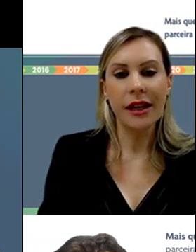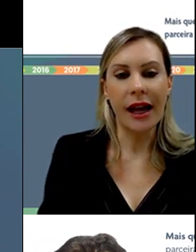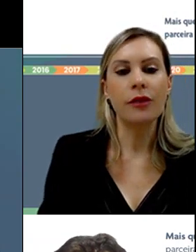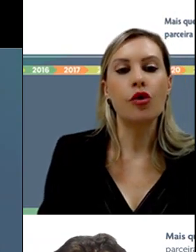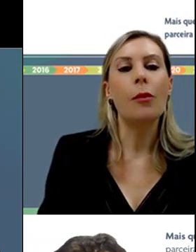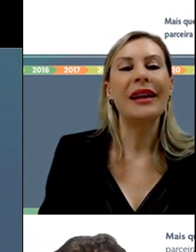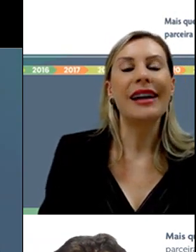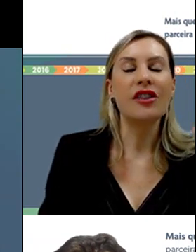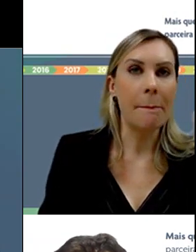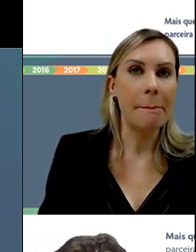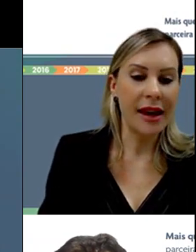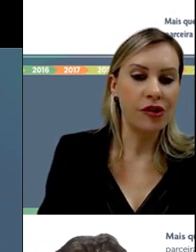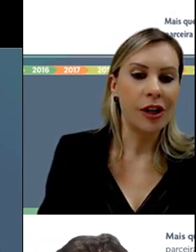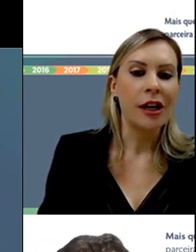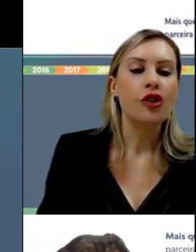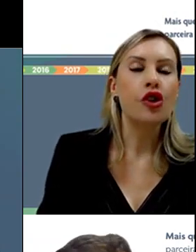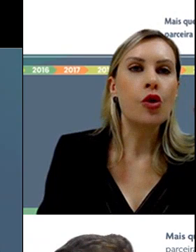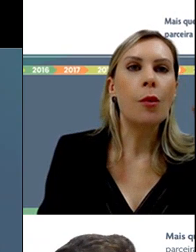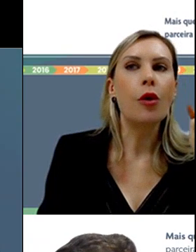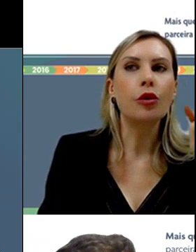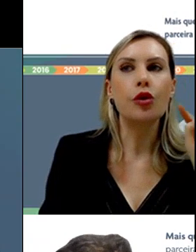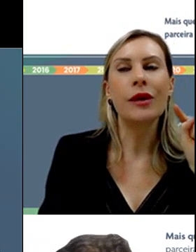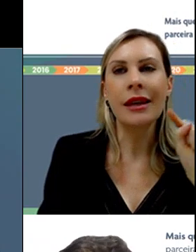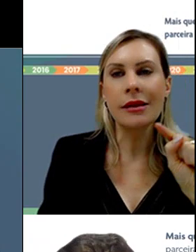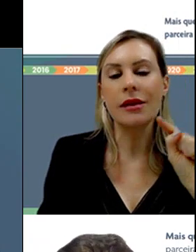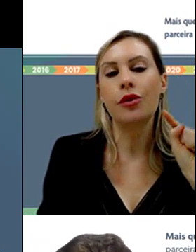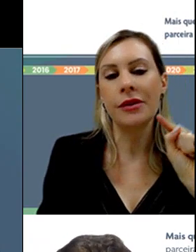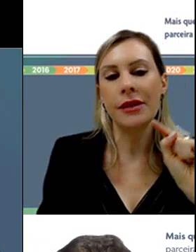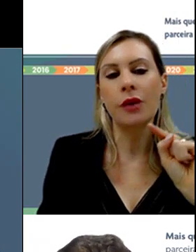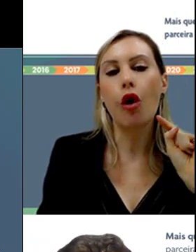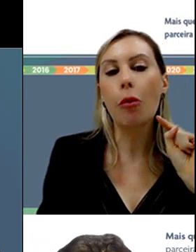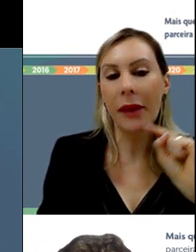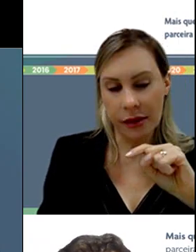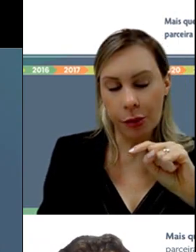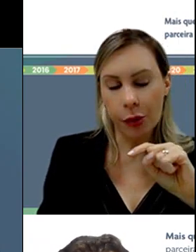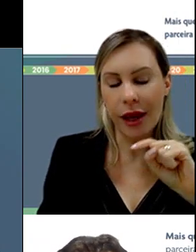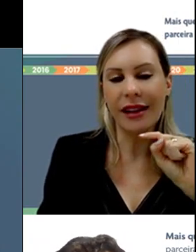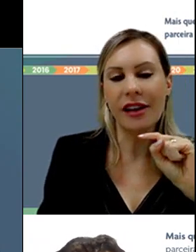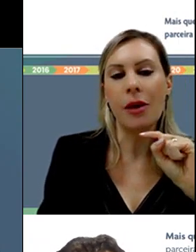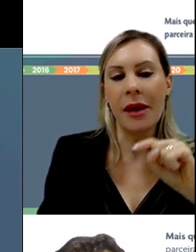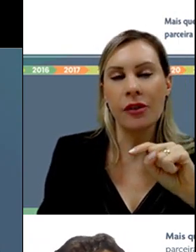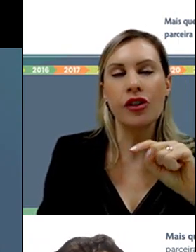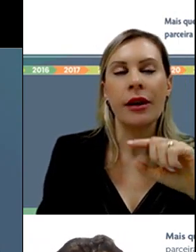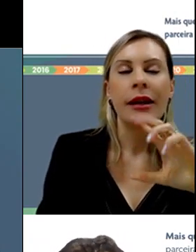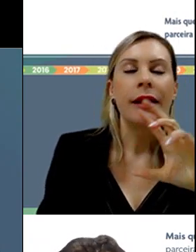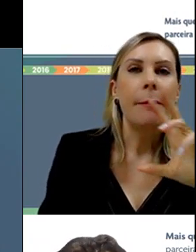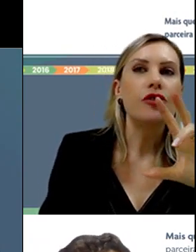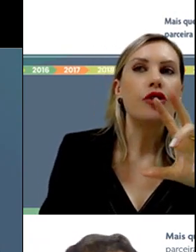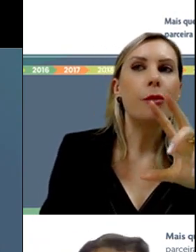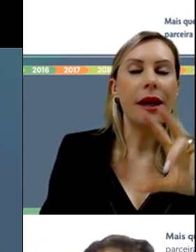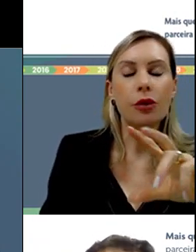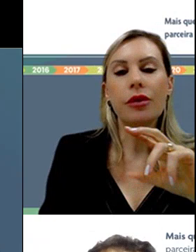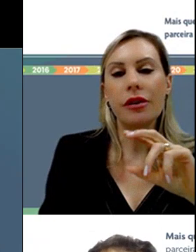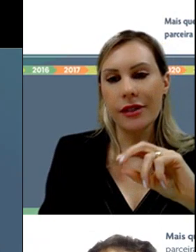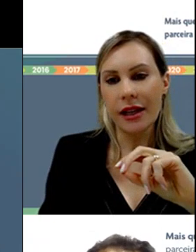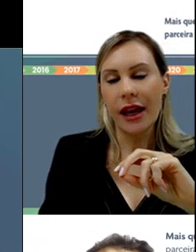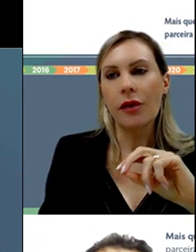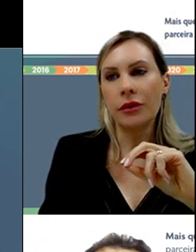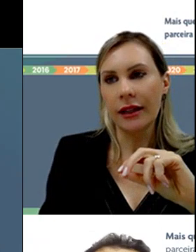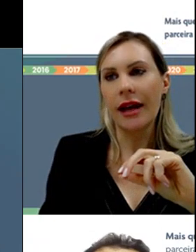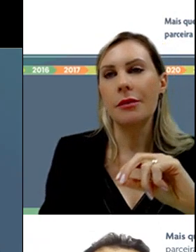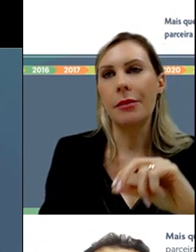empréstimo consignado com uma taxa média de 1,15% ao mês. Por que a taxa média? Depende do período